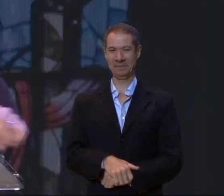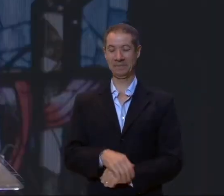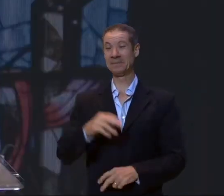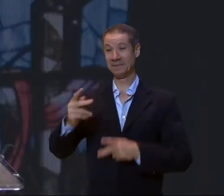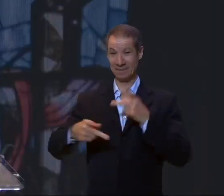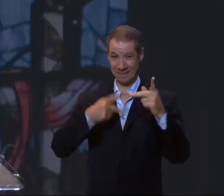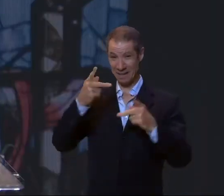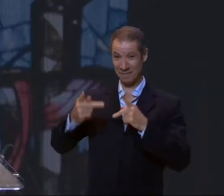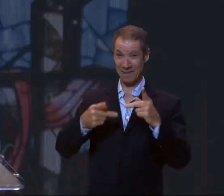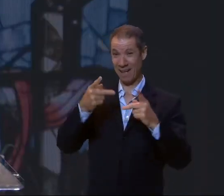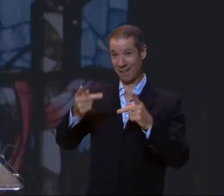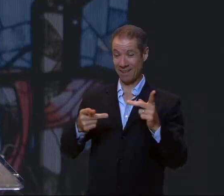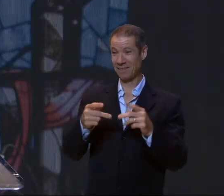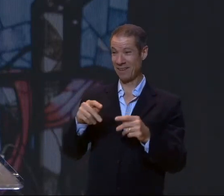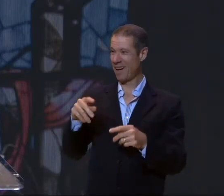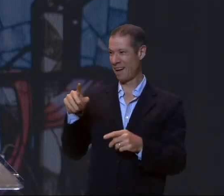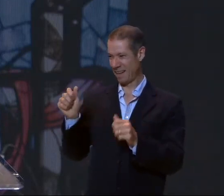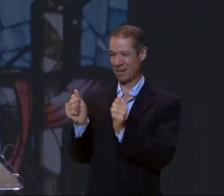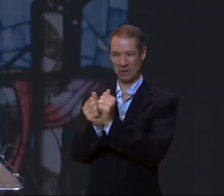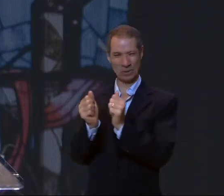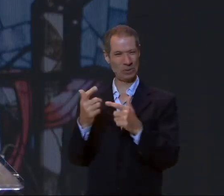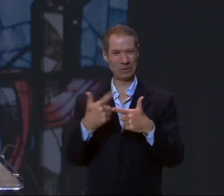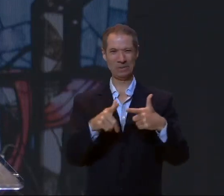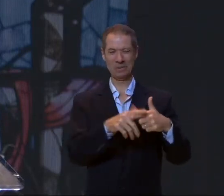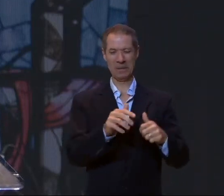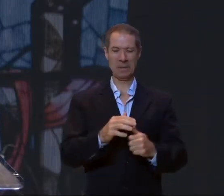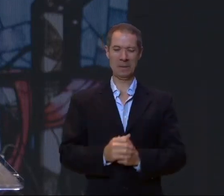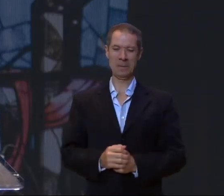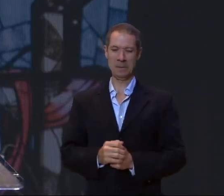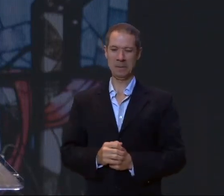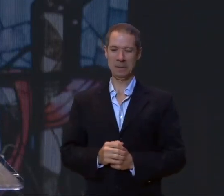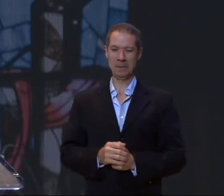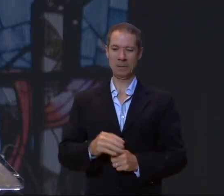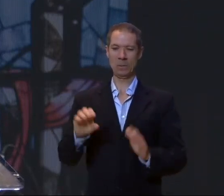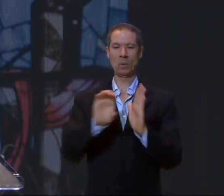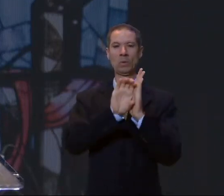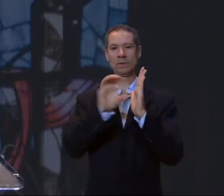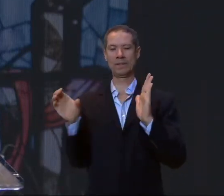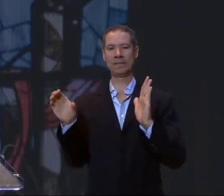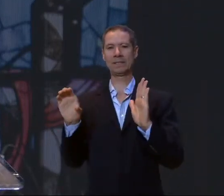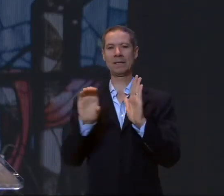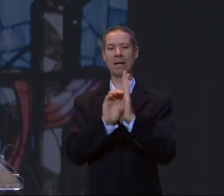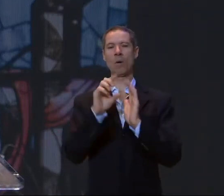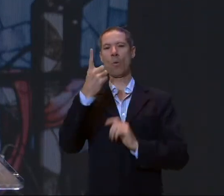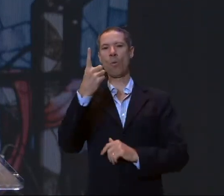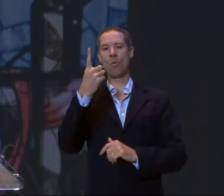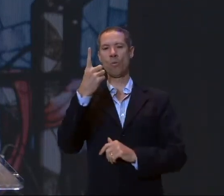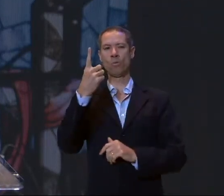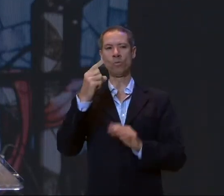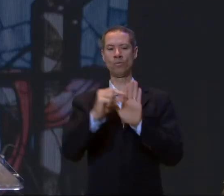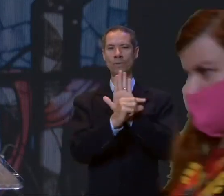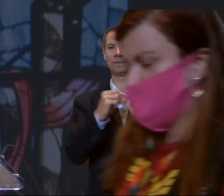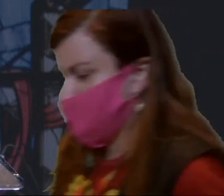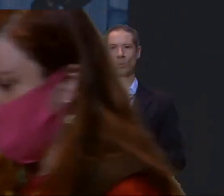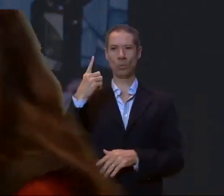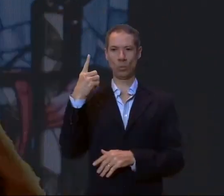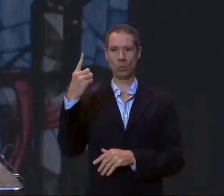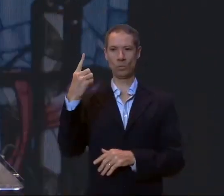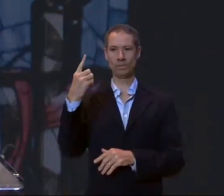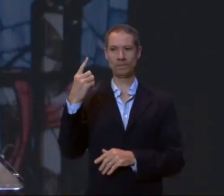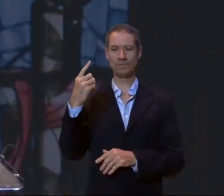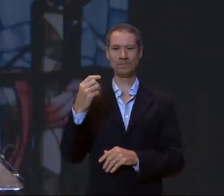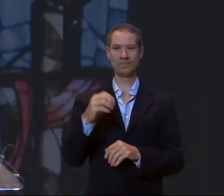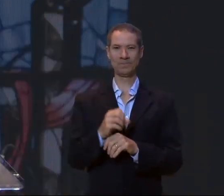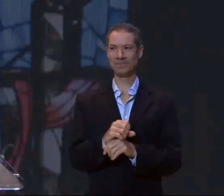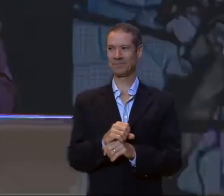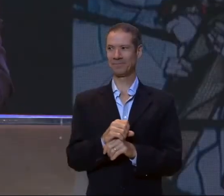vem o órgão junto, amém. Tá bom, Colossenses capítulo 1, versículo 1 a 8, eu